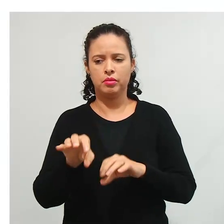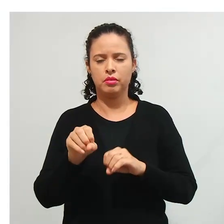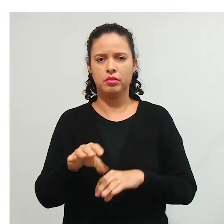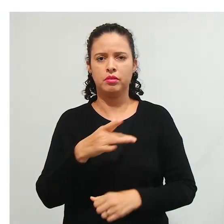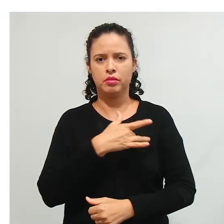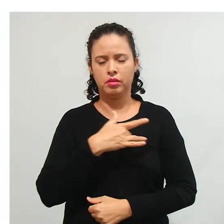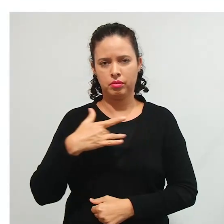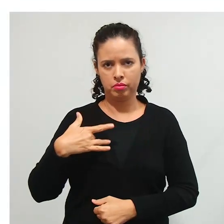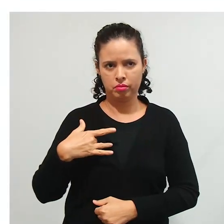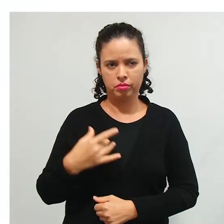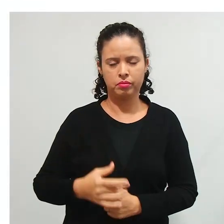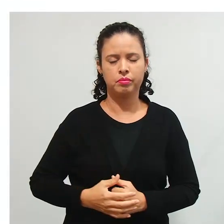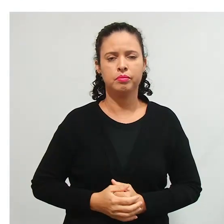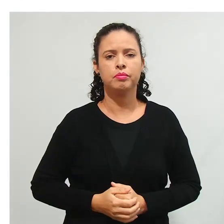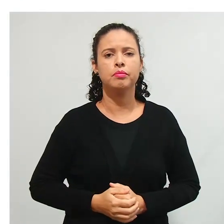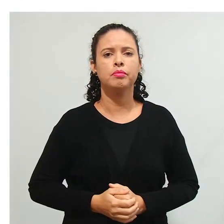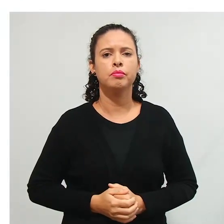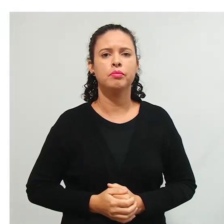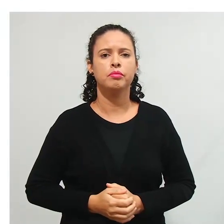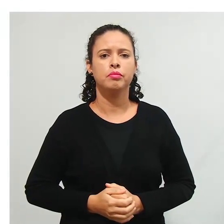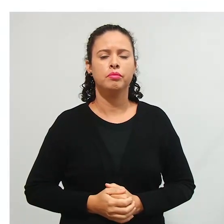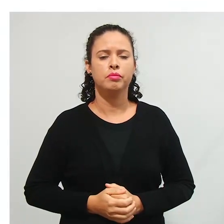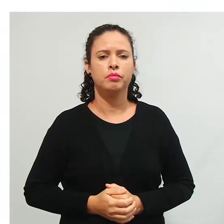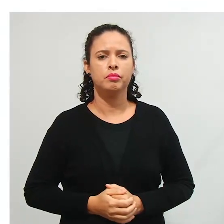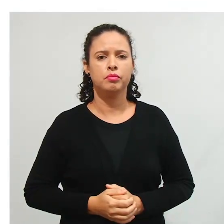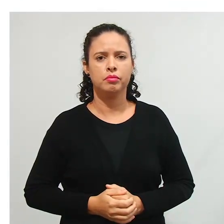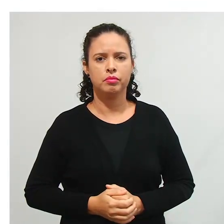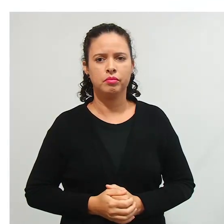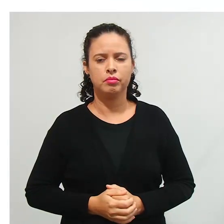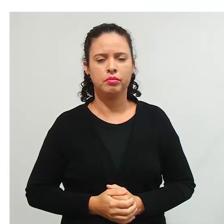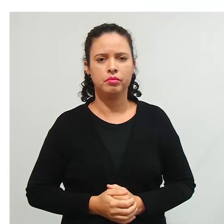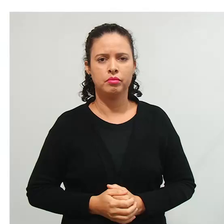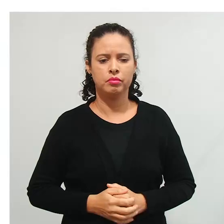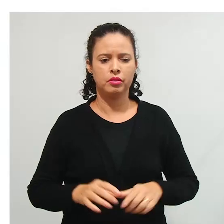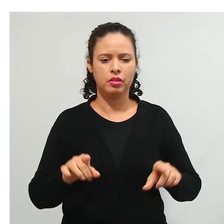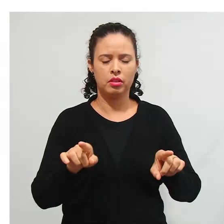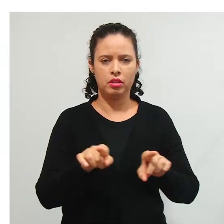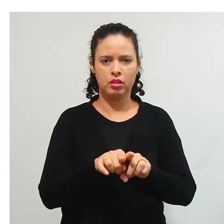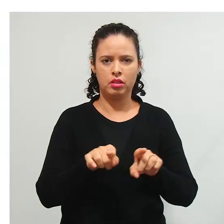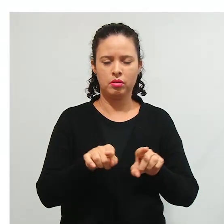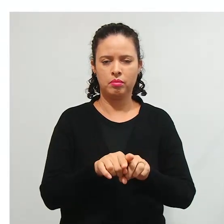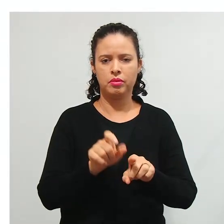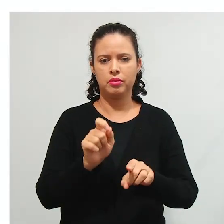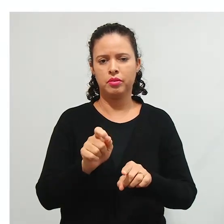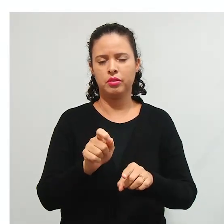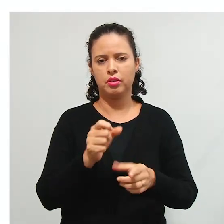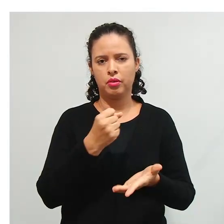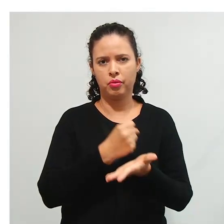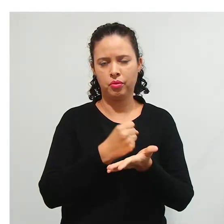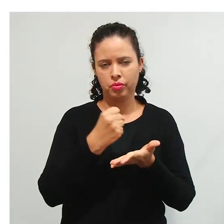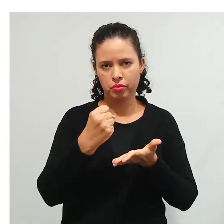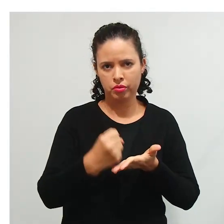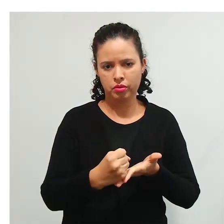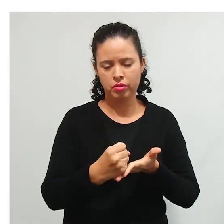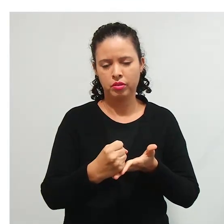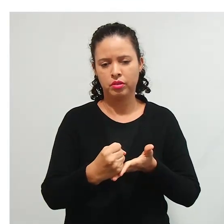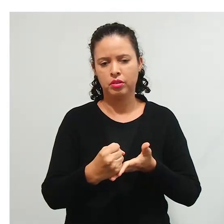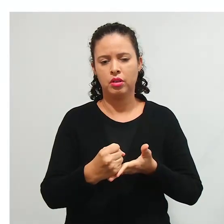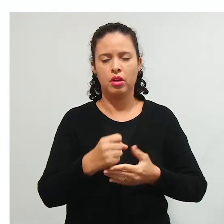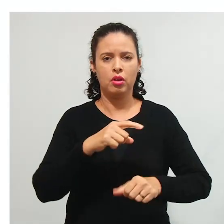e saúde, certo? Permite o comprometimento, a celebração do contrato e